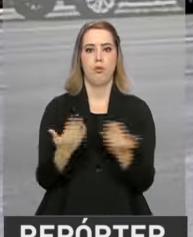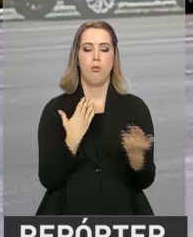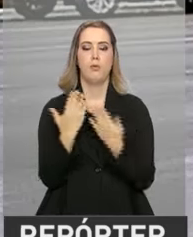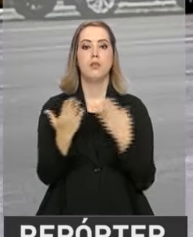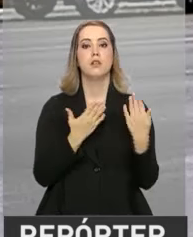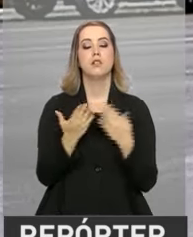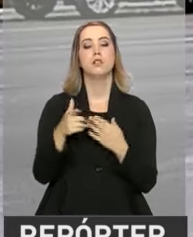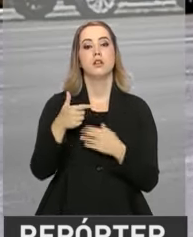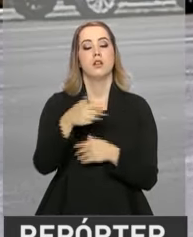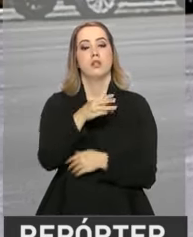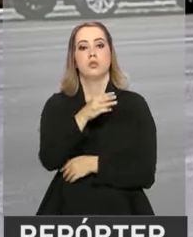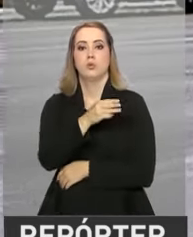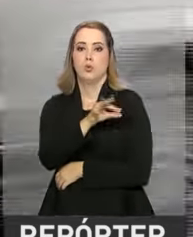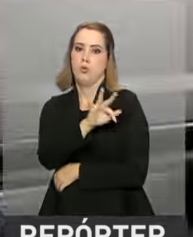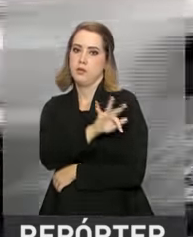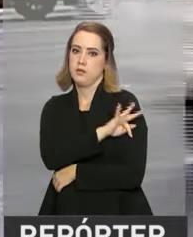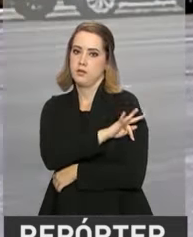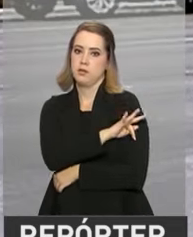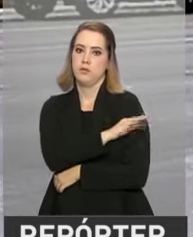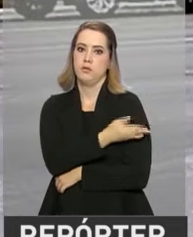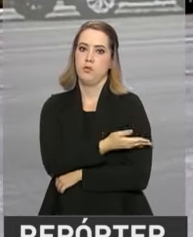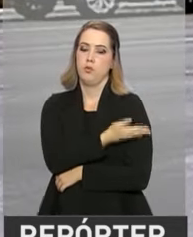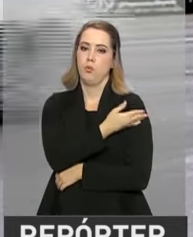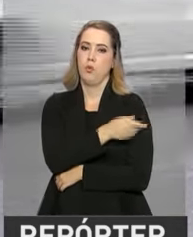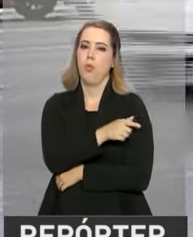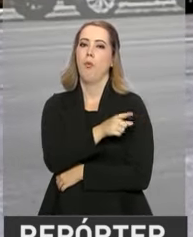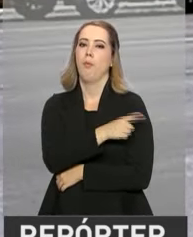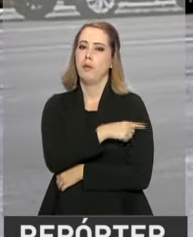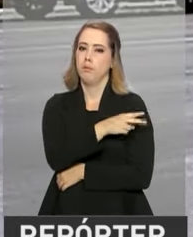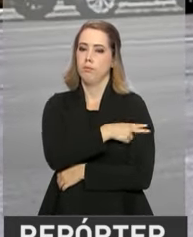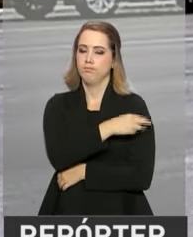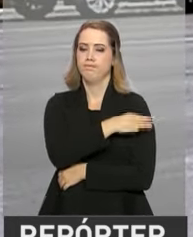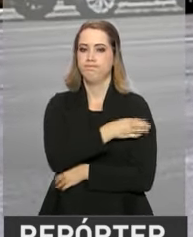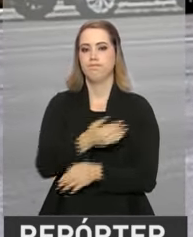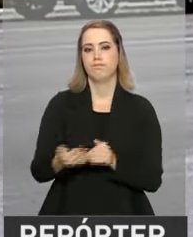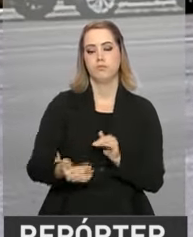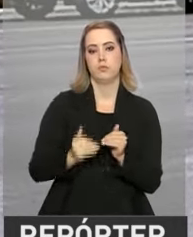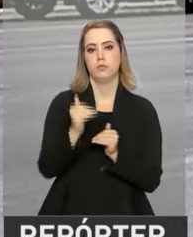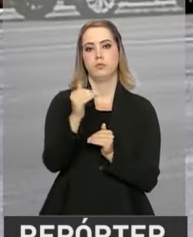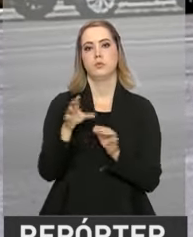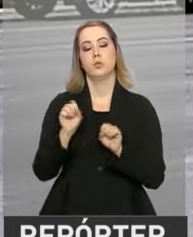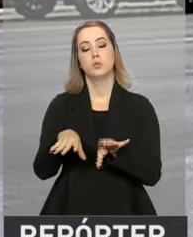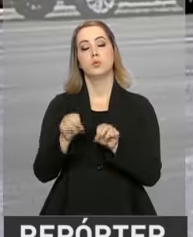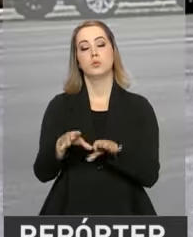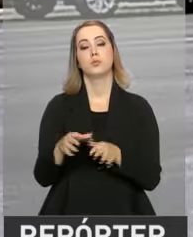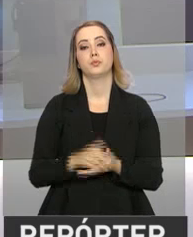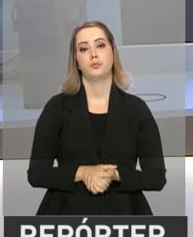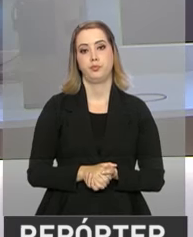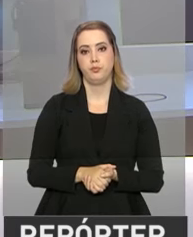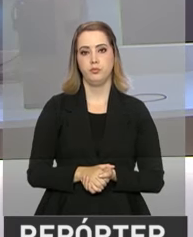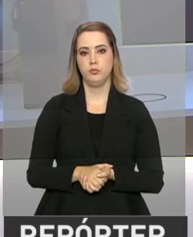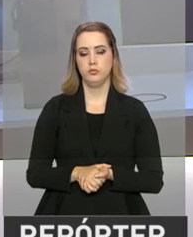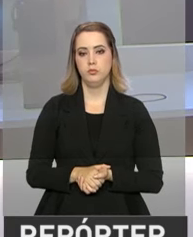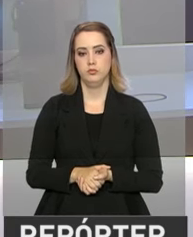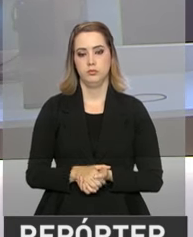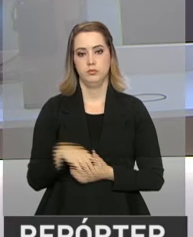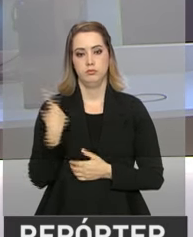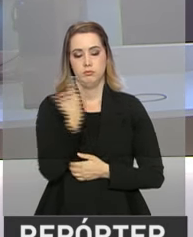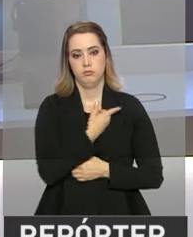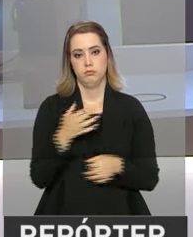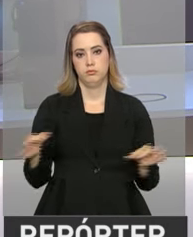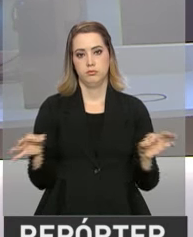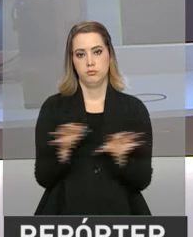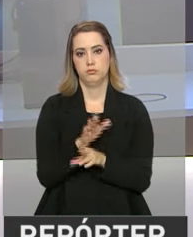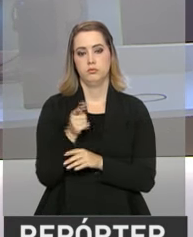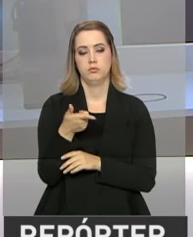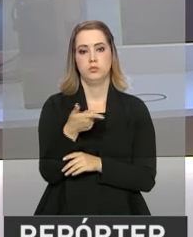comparado a séries iniciais e finais da educação fundamental. De Brasília, Gabriela Noronha. Nós ficamos